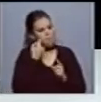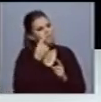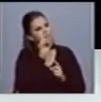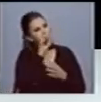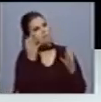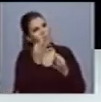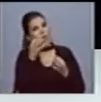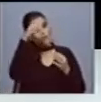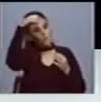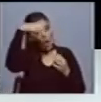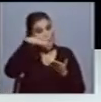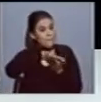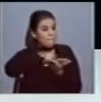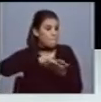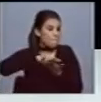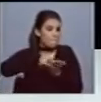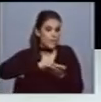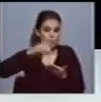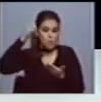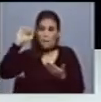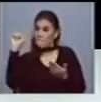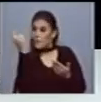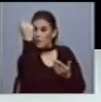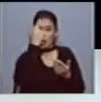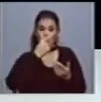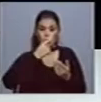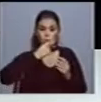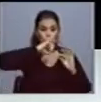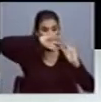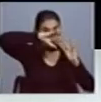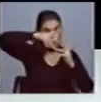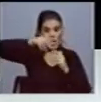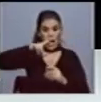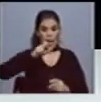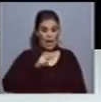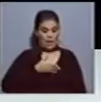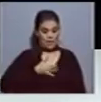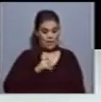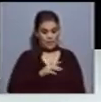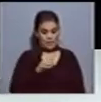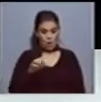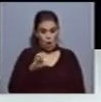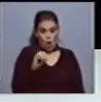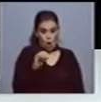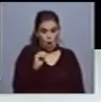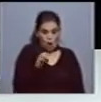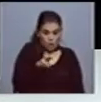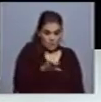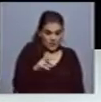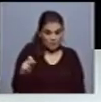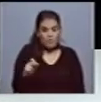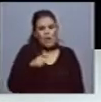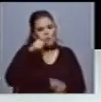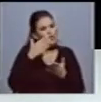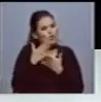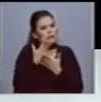luz primordial, a primeira luz do universo, a chamada radiação cósmica de fundo, e os astrónomos estão desesperados a tentar descobrir as